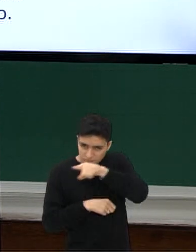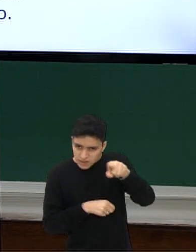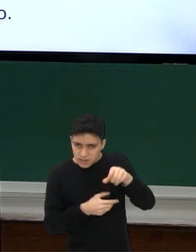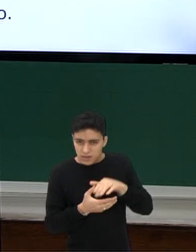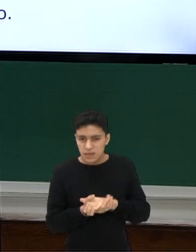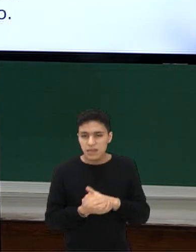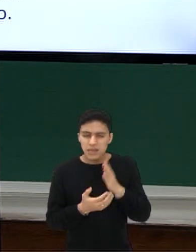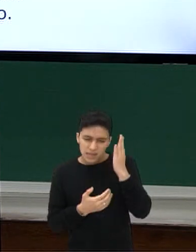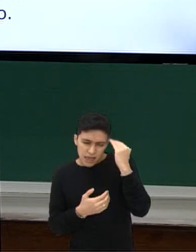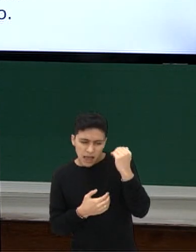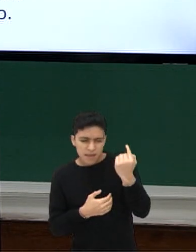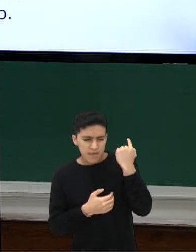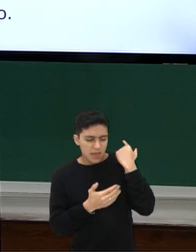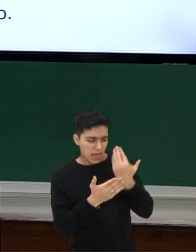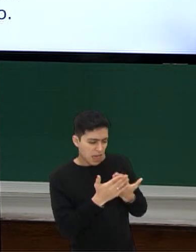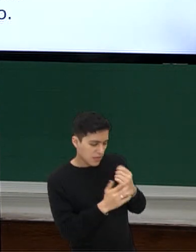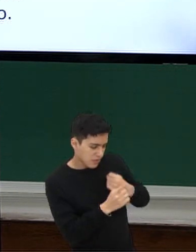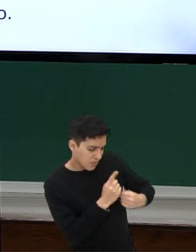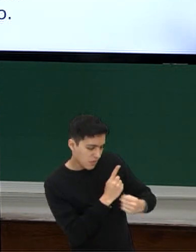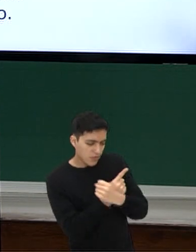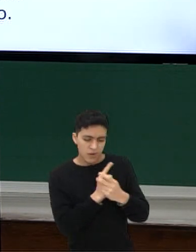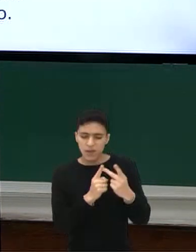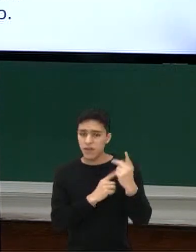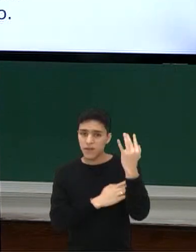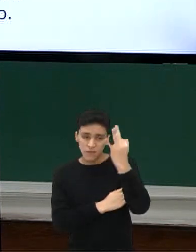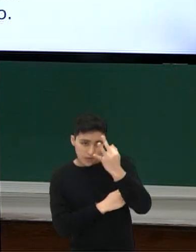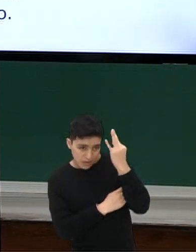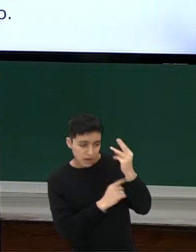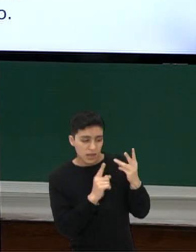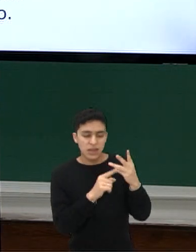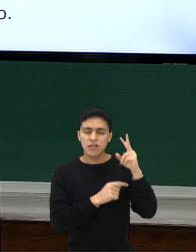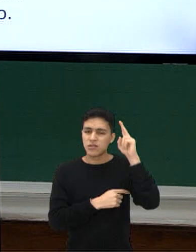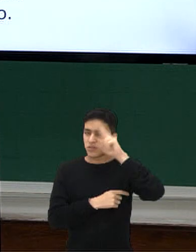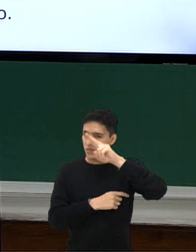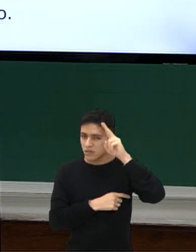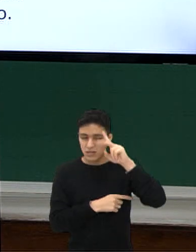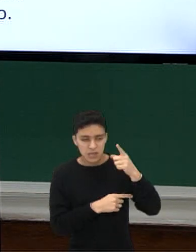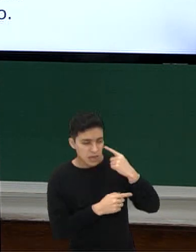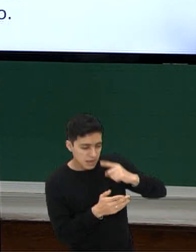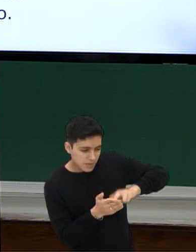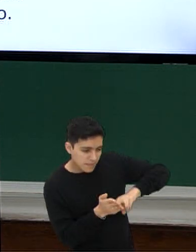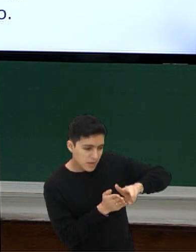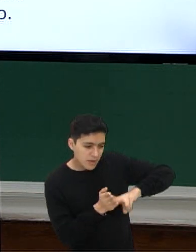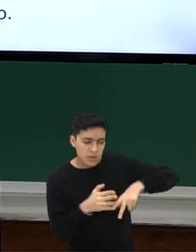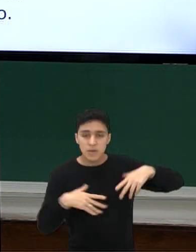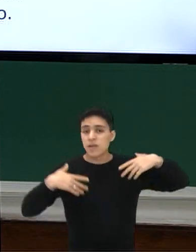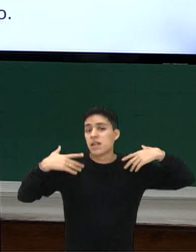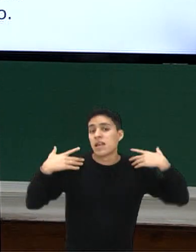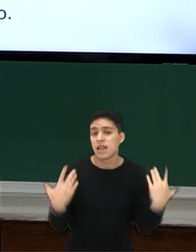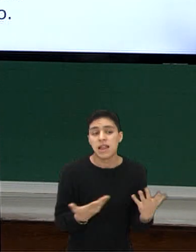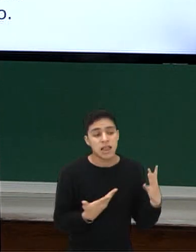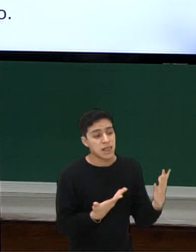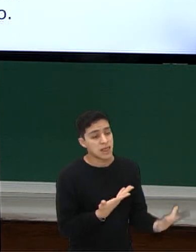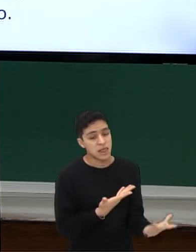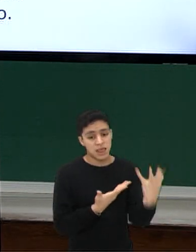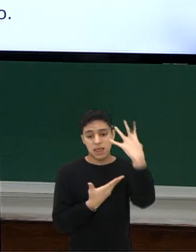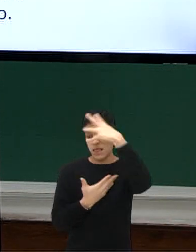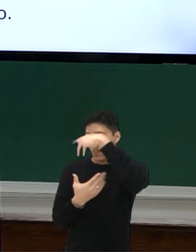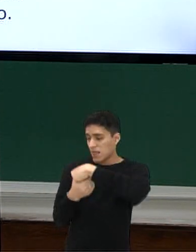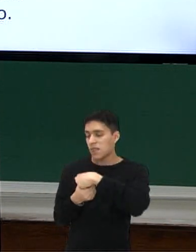Sabe aquela aula de sociologia, de filosofia, de história, de biologia? Todas elas vão